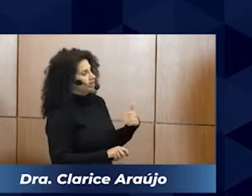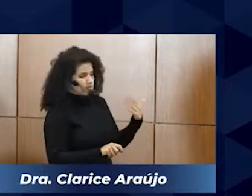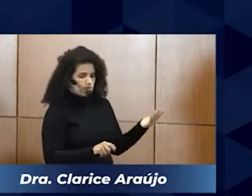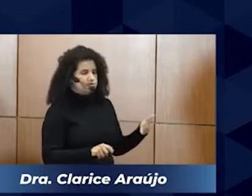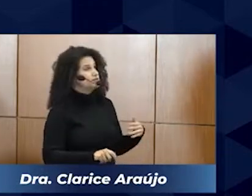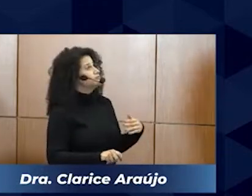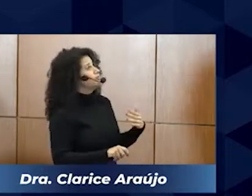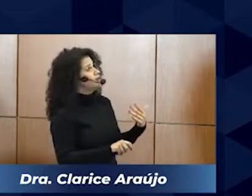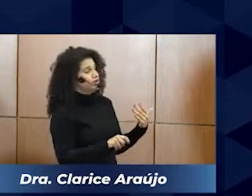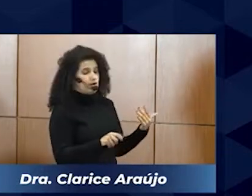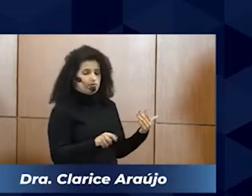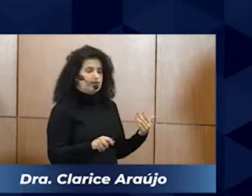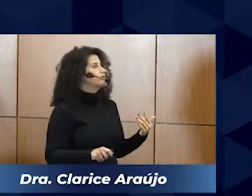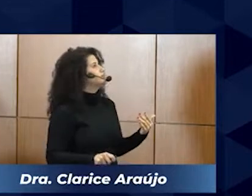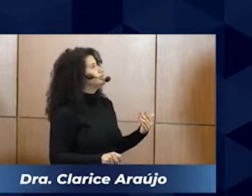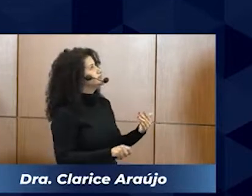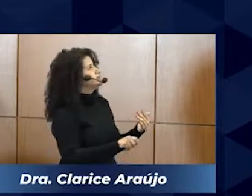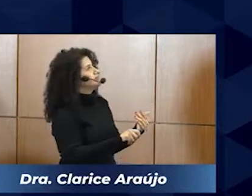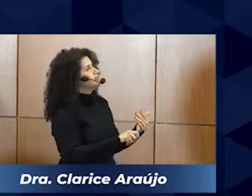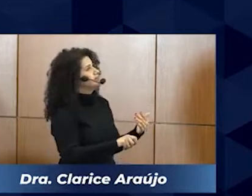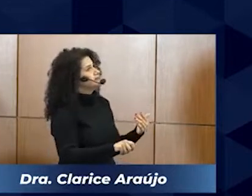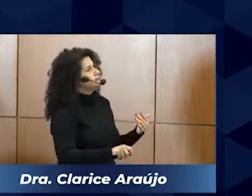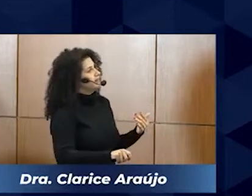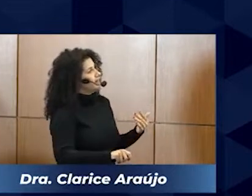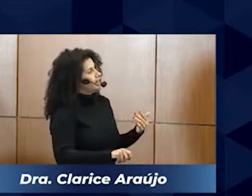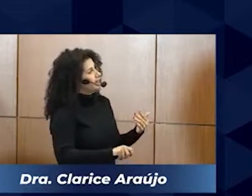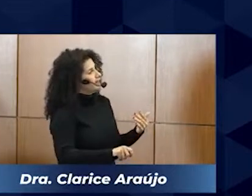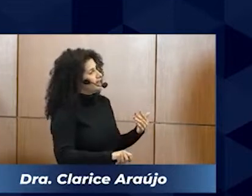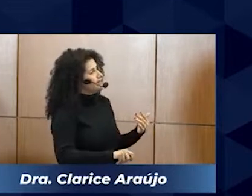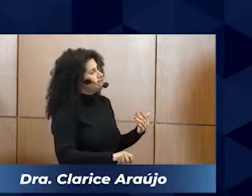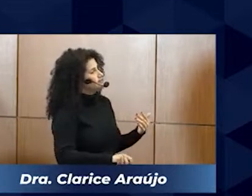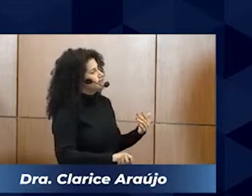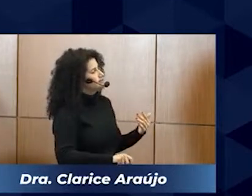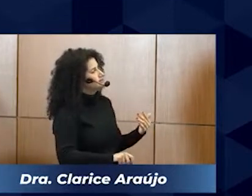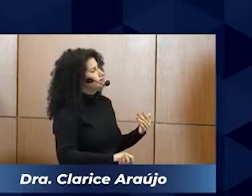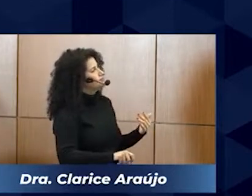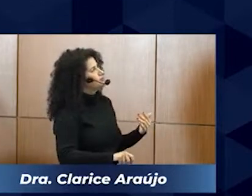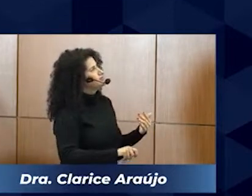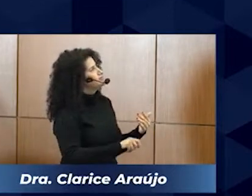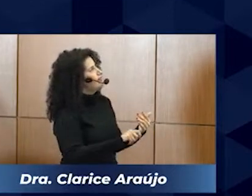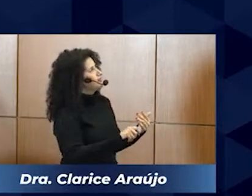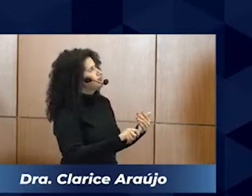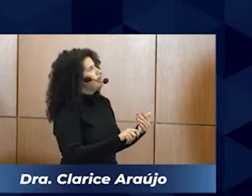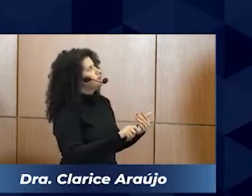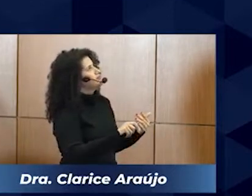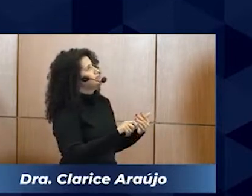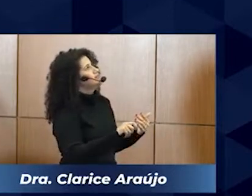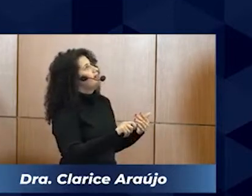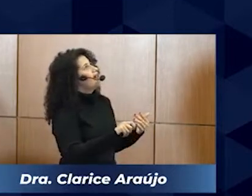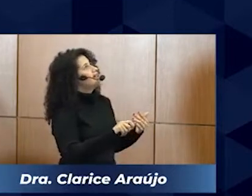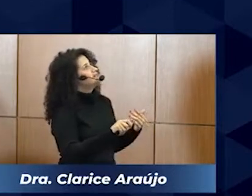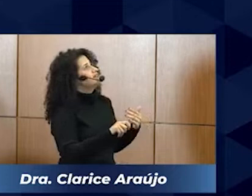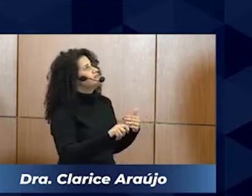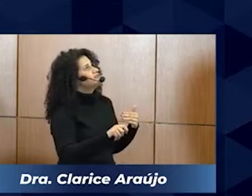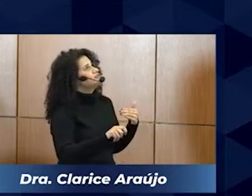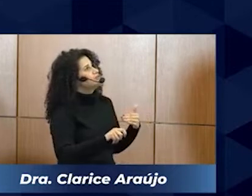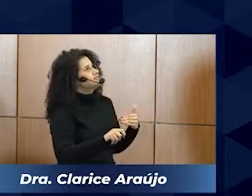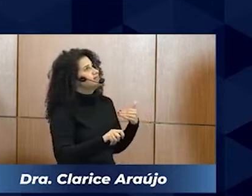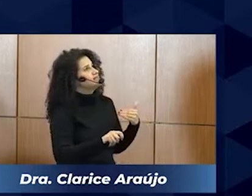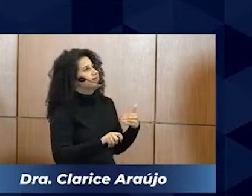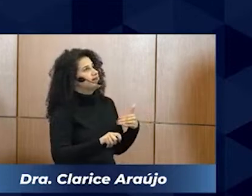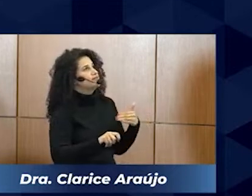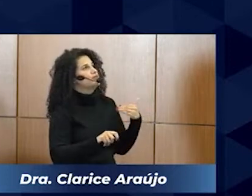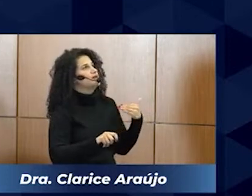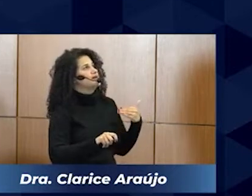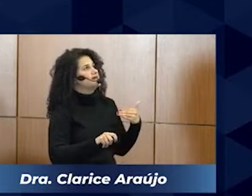Então, tem Google Tradutor. E olha o que aconteceu aqui. Esses autores acharam que as revisões